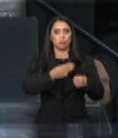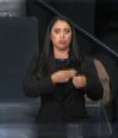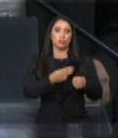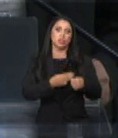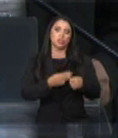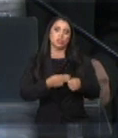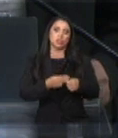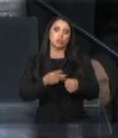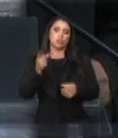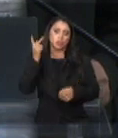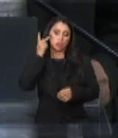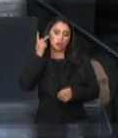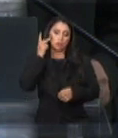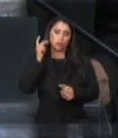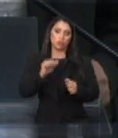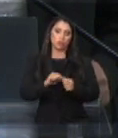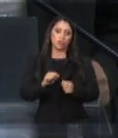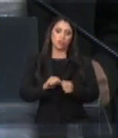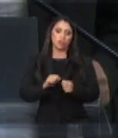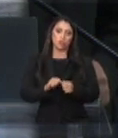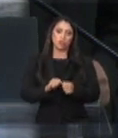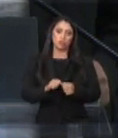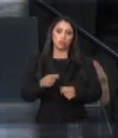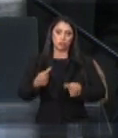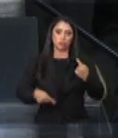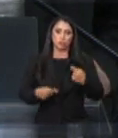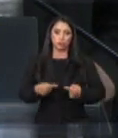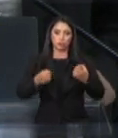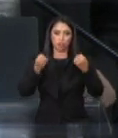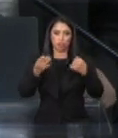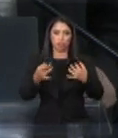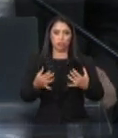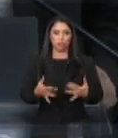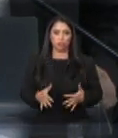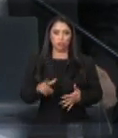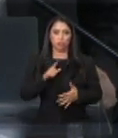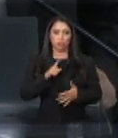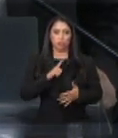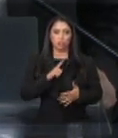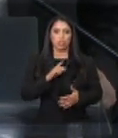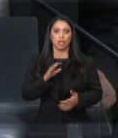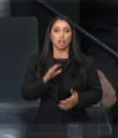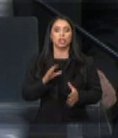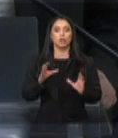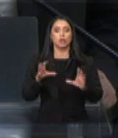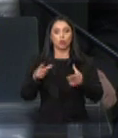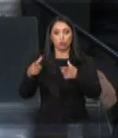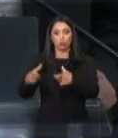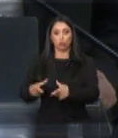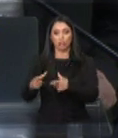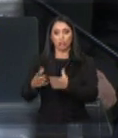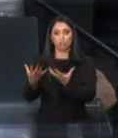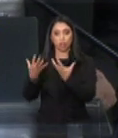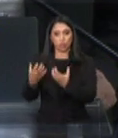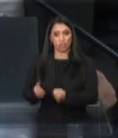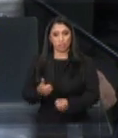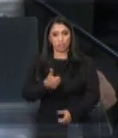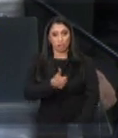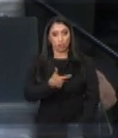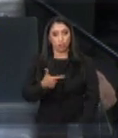a gente possa discutir aqui com bastante consistência centro de acolhida em 2016 tínhamos